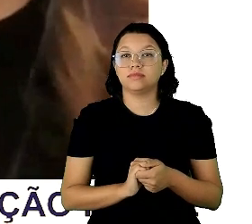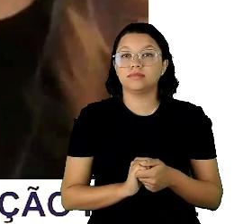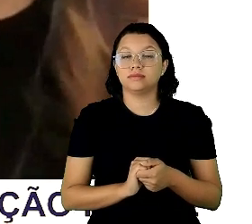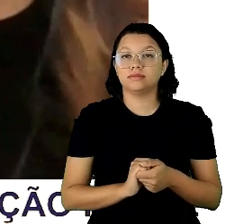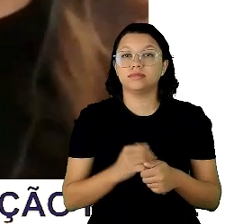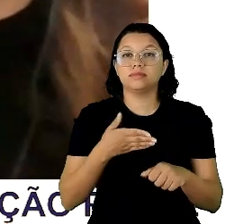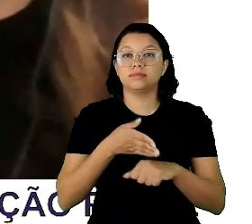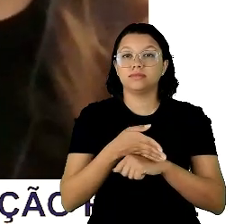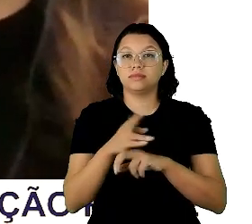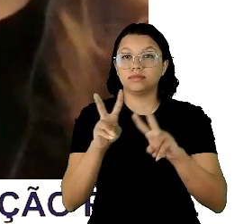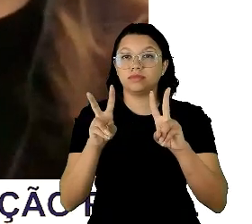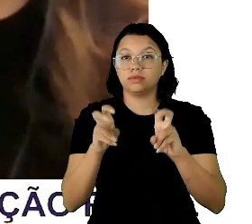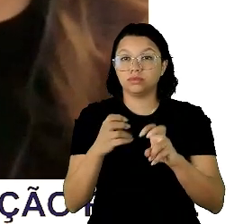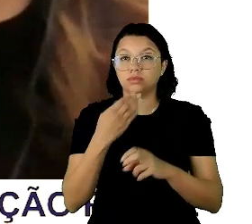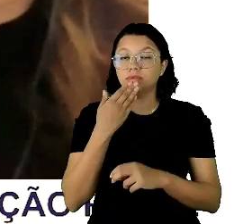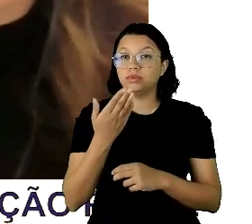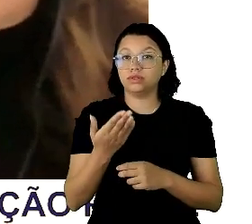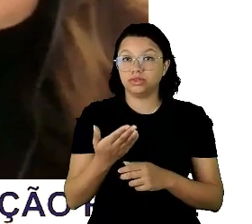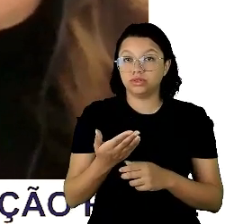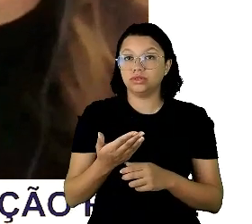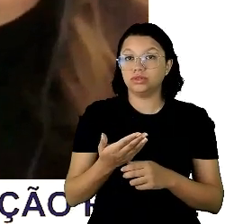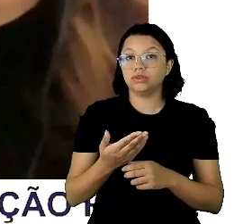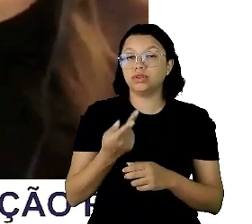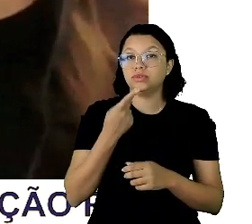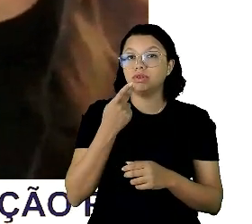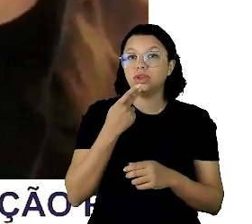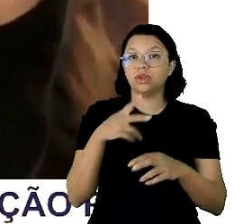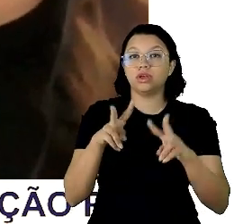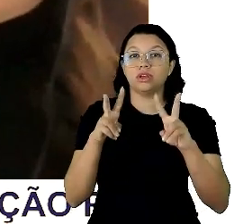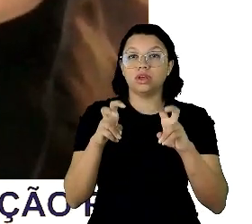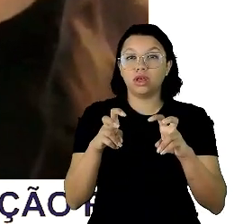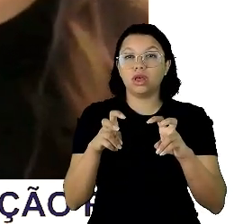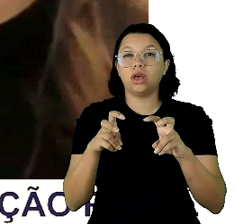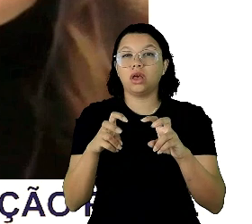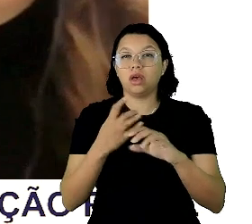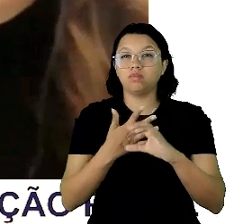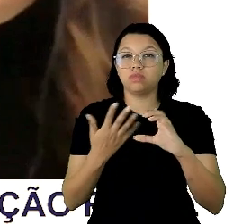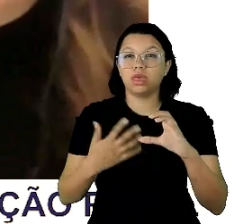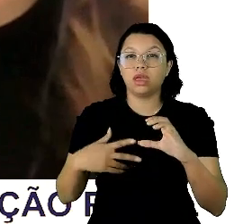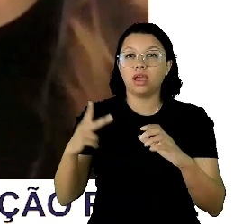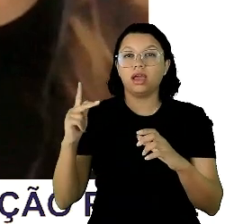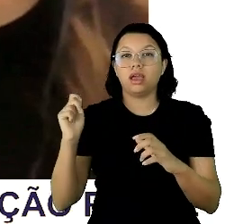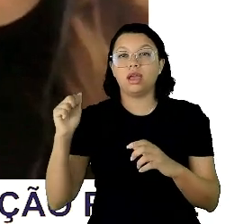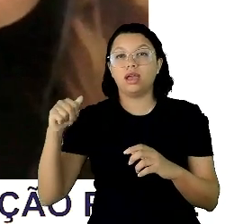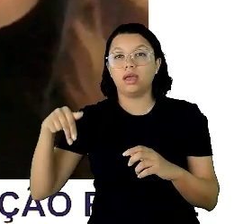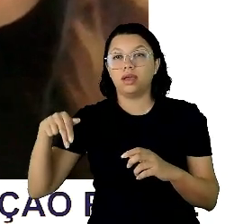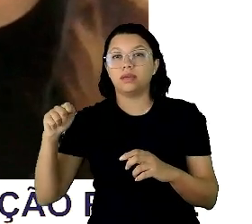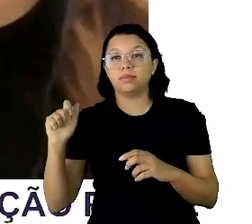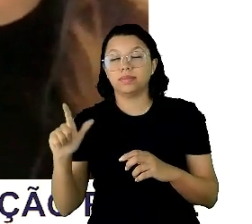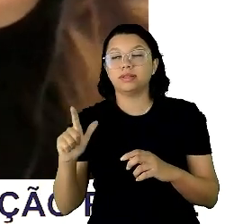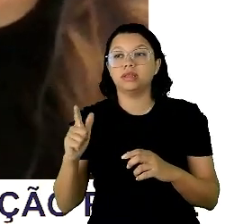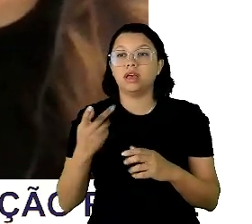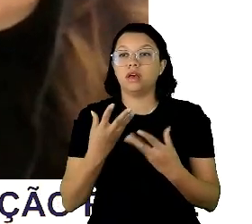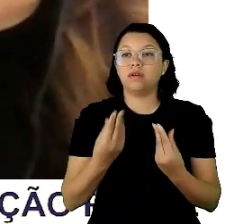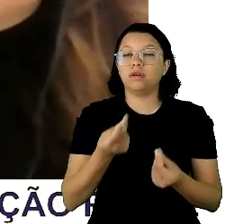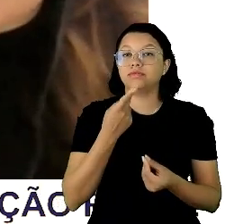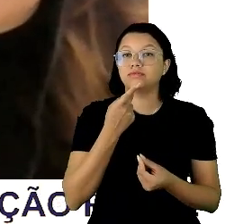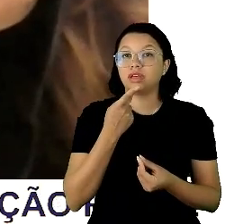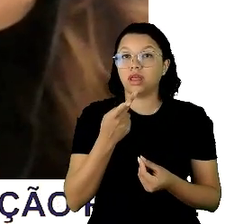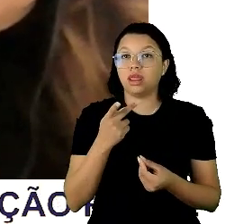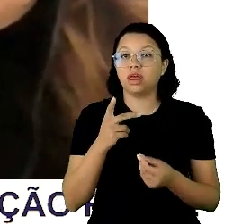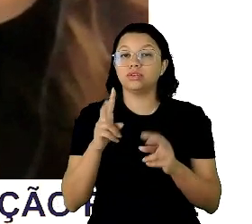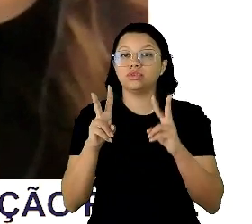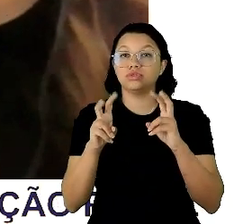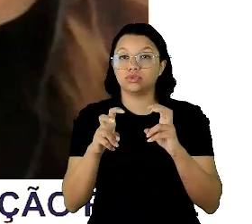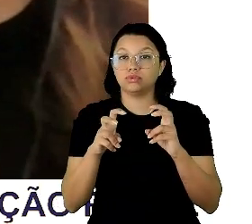foi pedido, que a gente está falando dos aspectos penais, né? A gente vai falar hoje sobre o crime de importunação